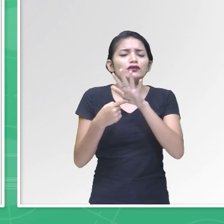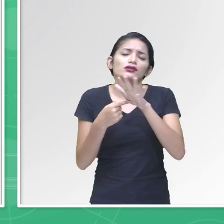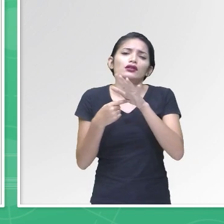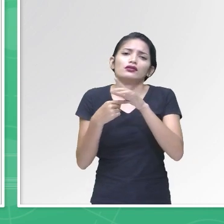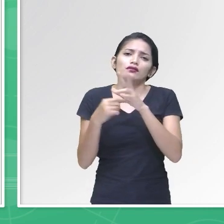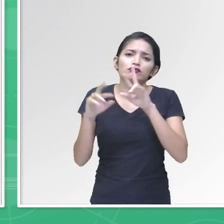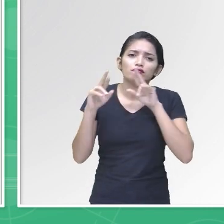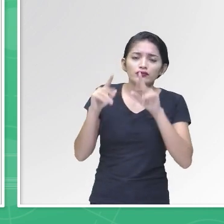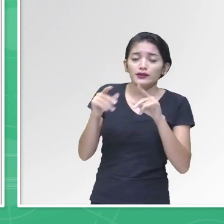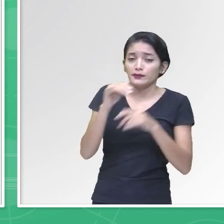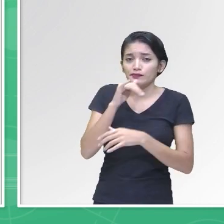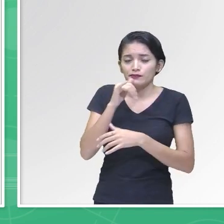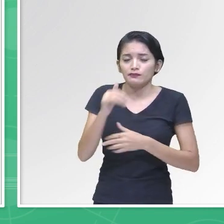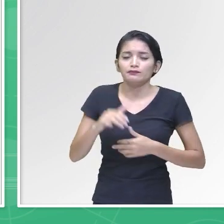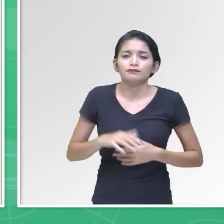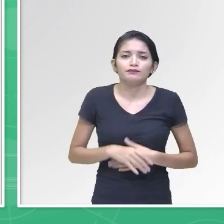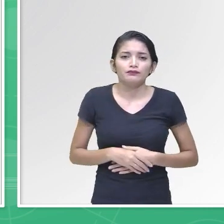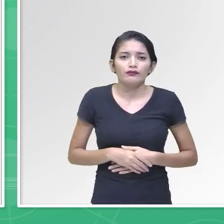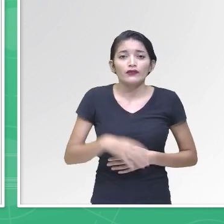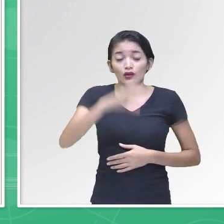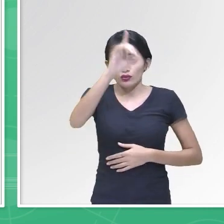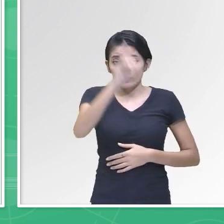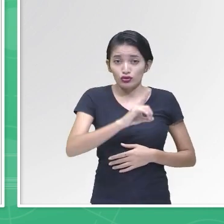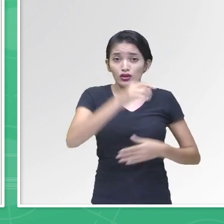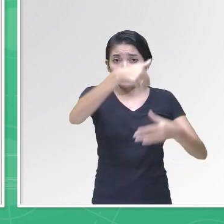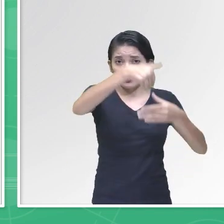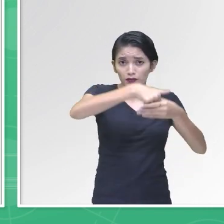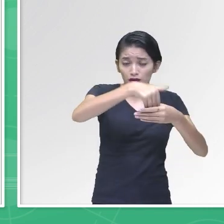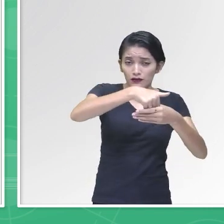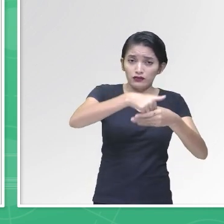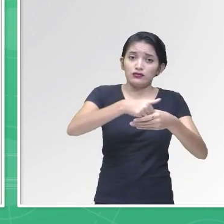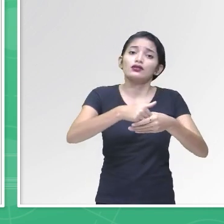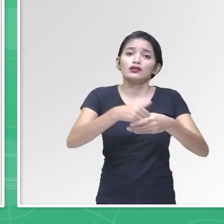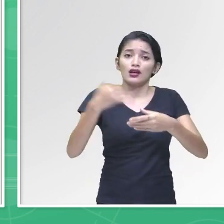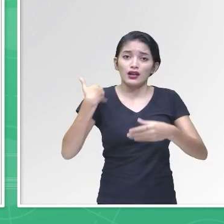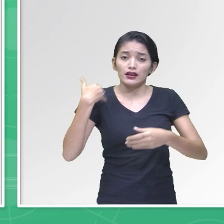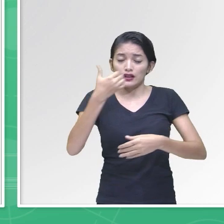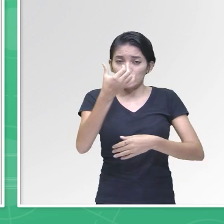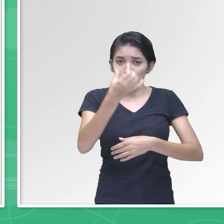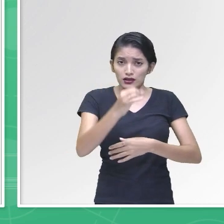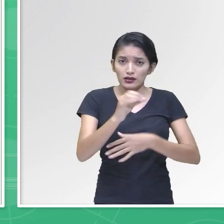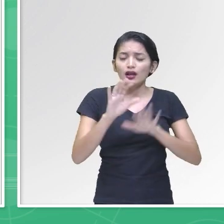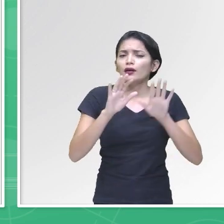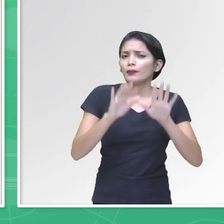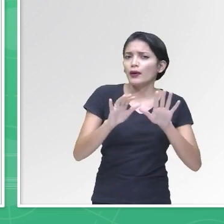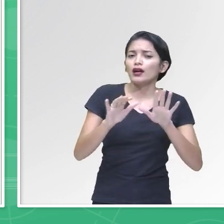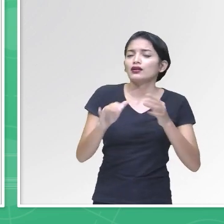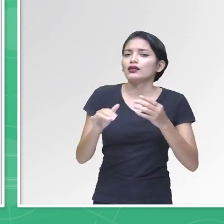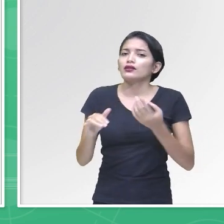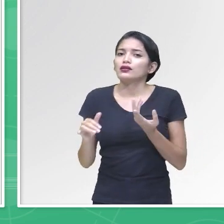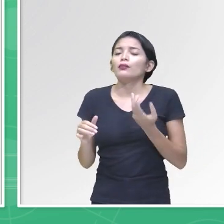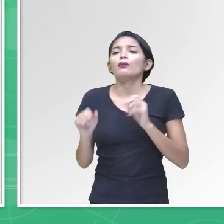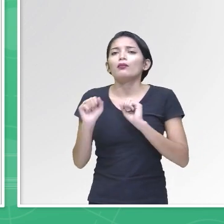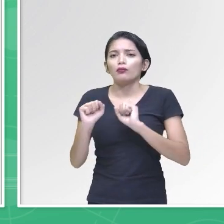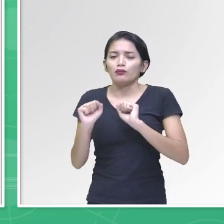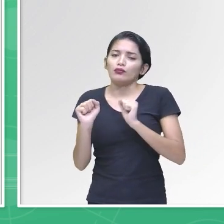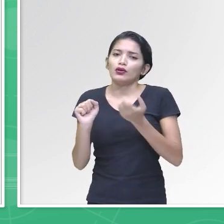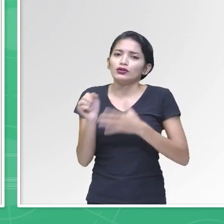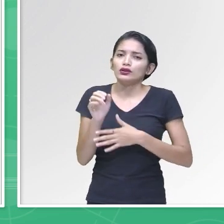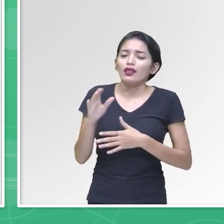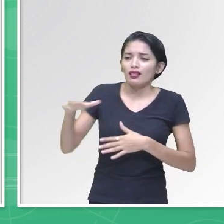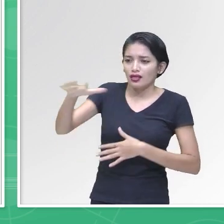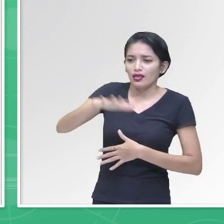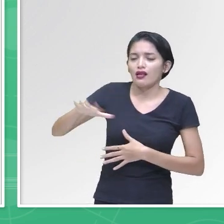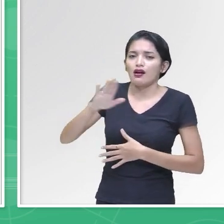contraditórias, como, por exemplo, o direito para votar a partir dos 16 anos, porém, a entrada efetiva na vida